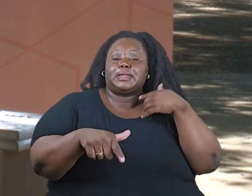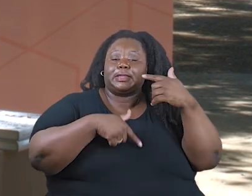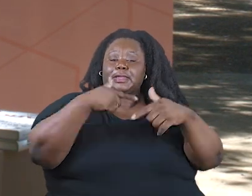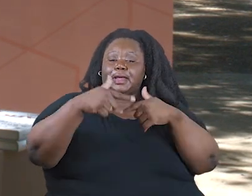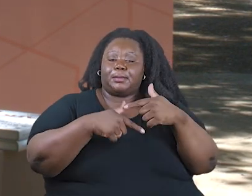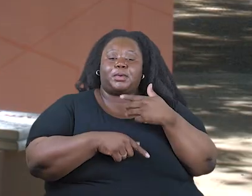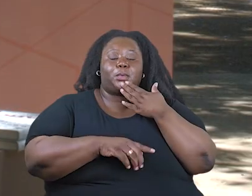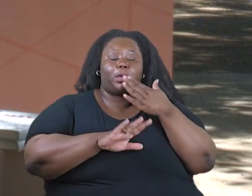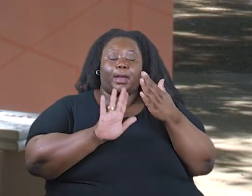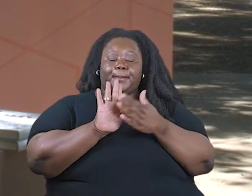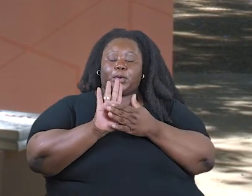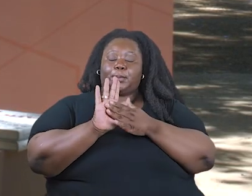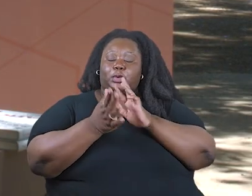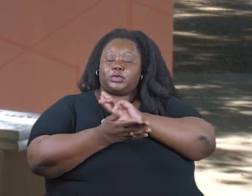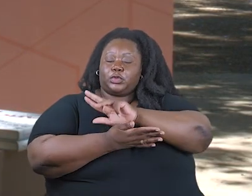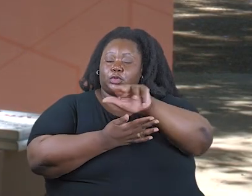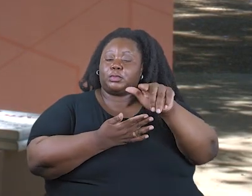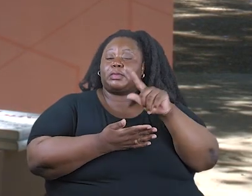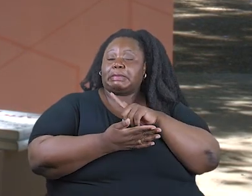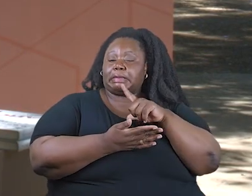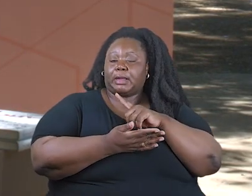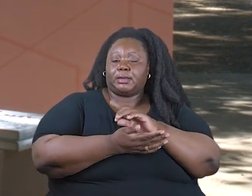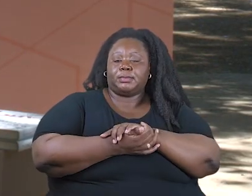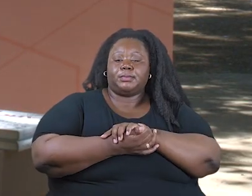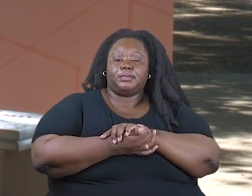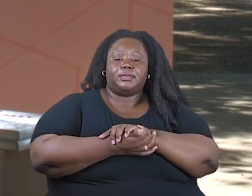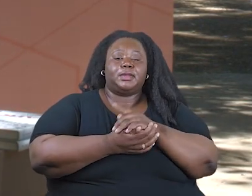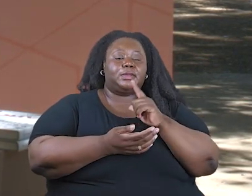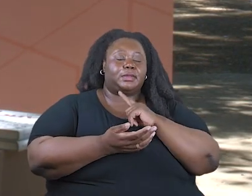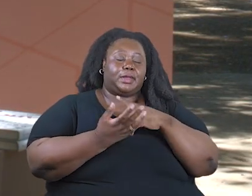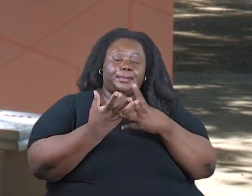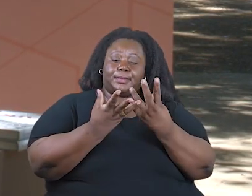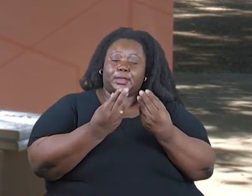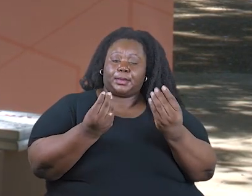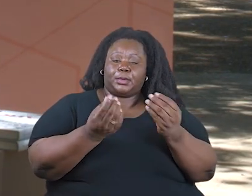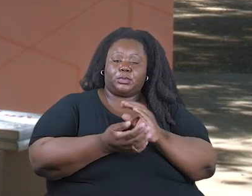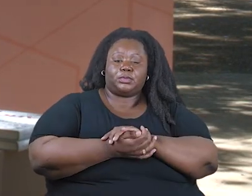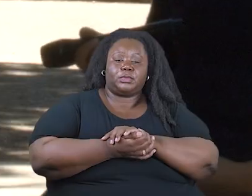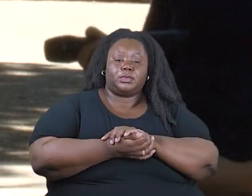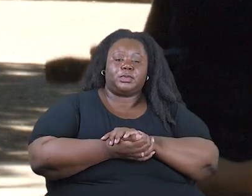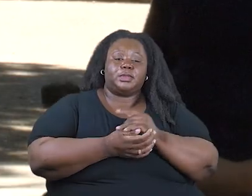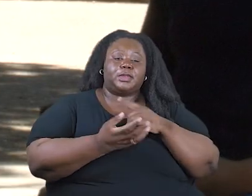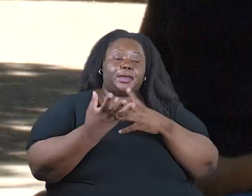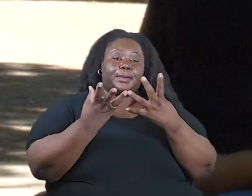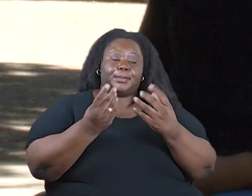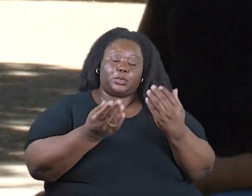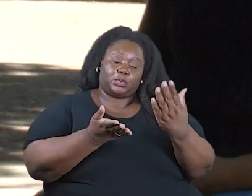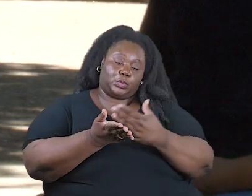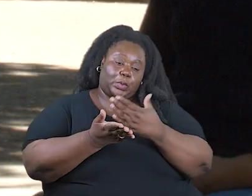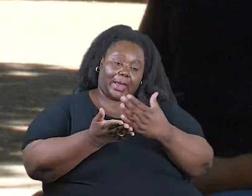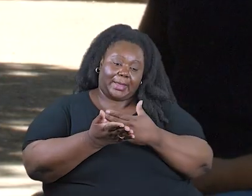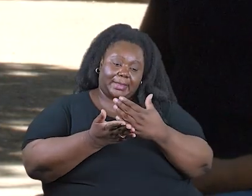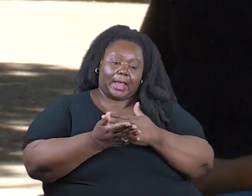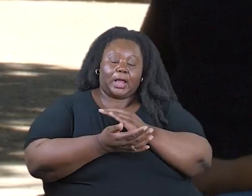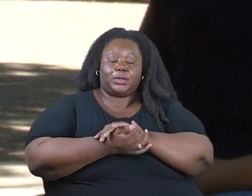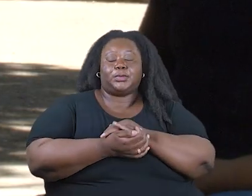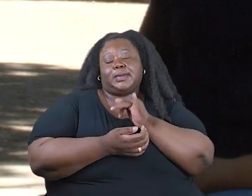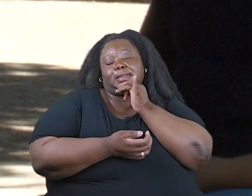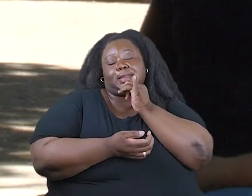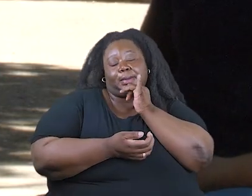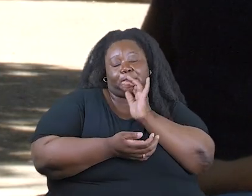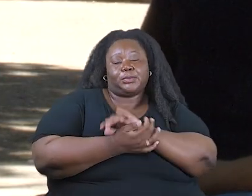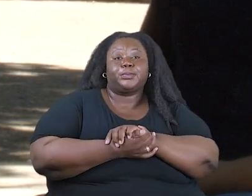trabalhando com essa proposta de múltiplos? Tem alguém assim? Tem vários. Tem vários que estão nesse catálogo, né? Por